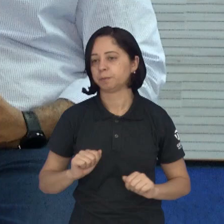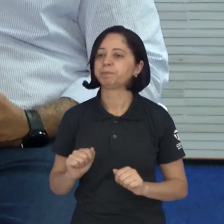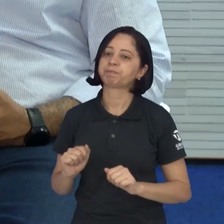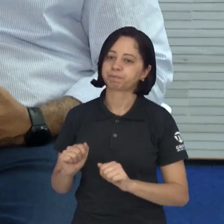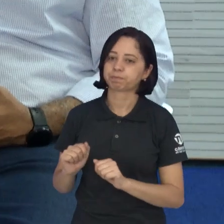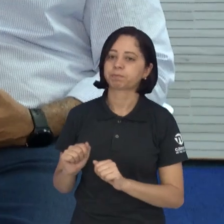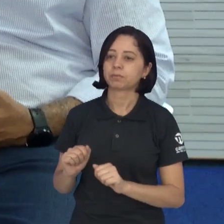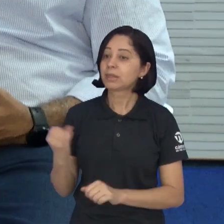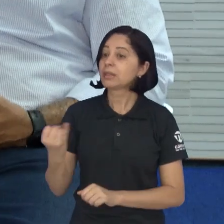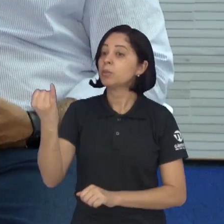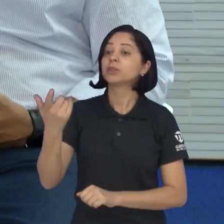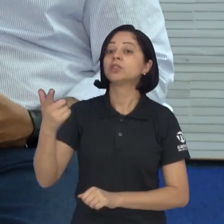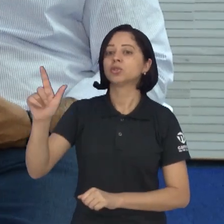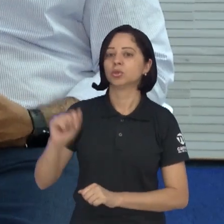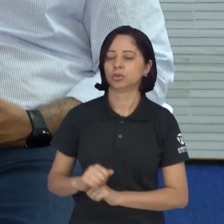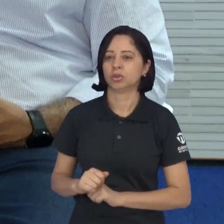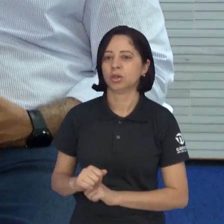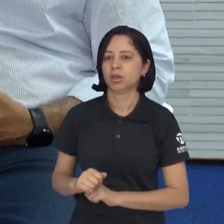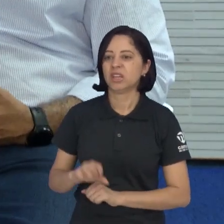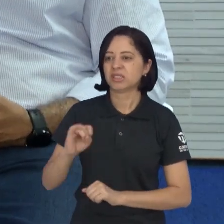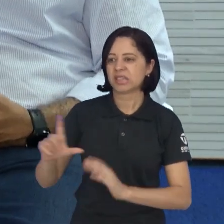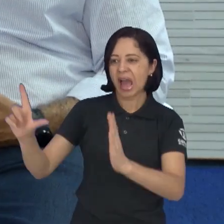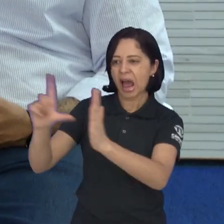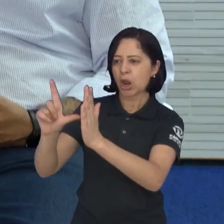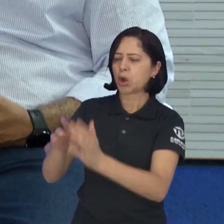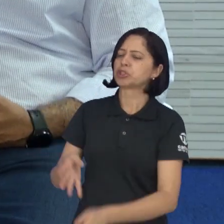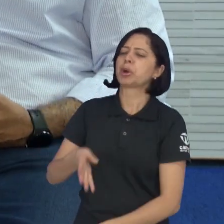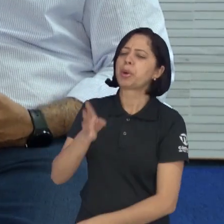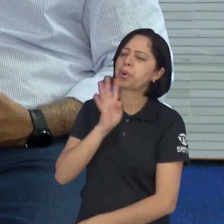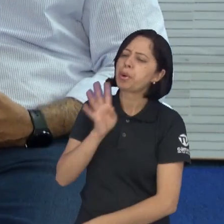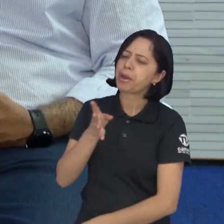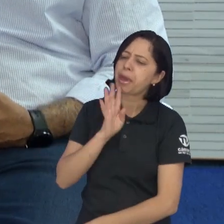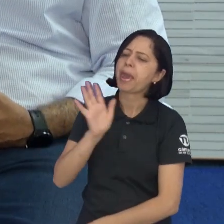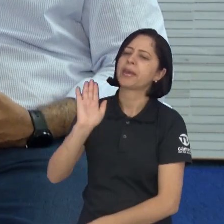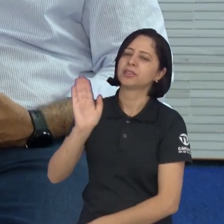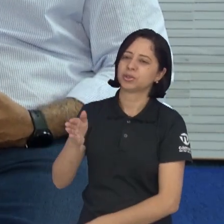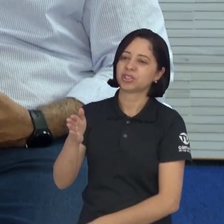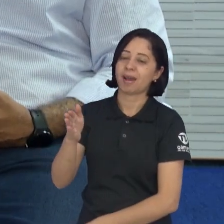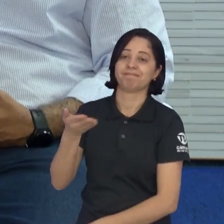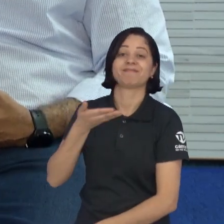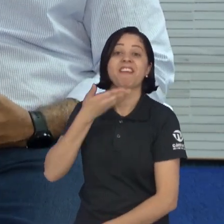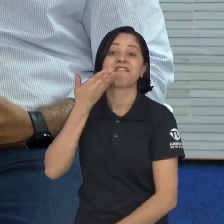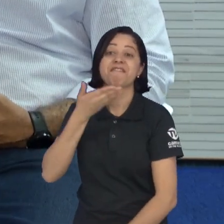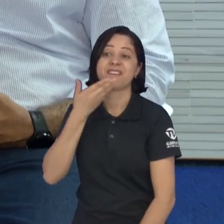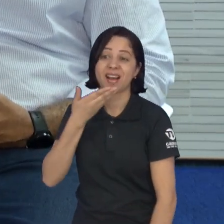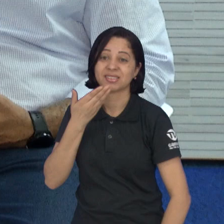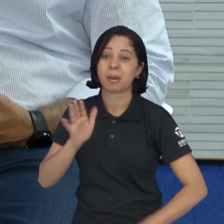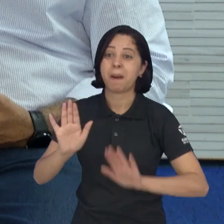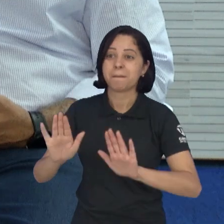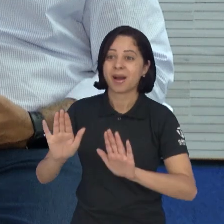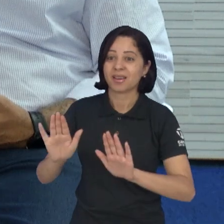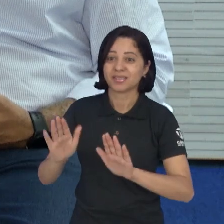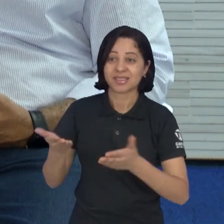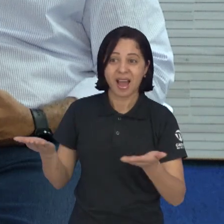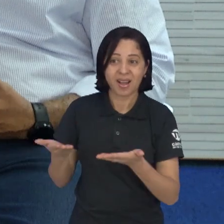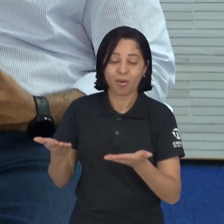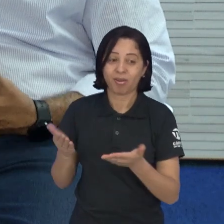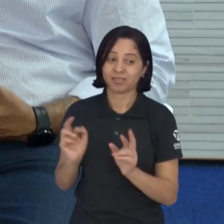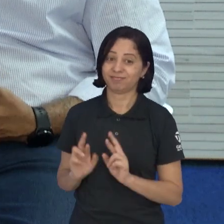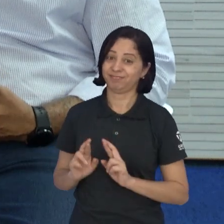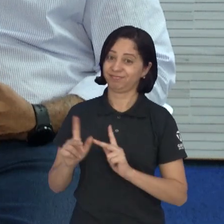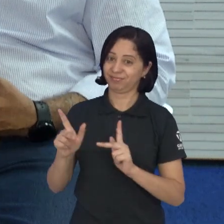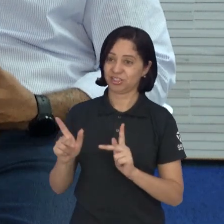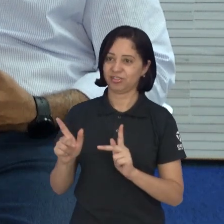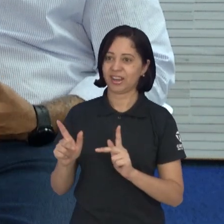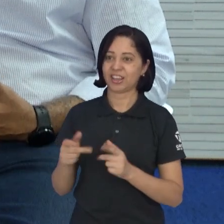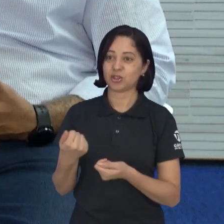muito importante, se você já conhece o estabelecimento com o que você está negociando, é mais fácil. Mas hoje em dia nem sempre isso é possível, a gente compra